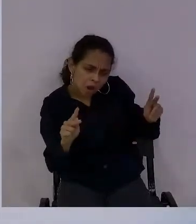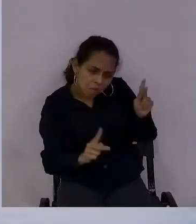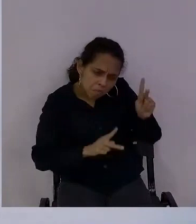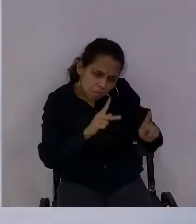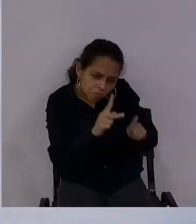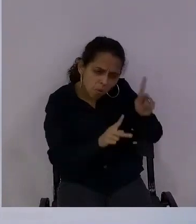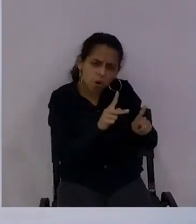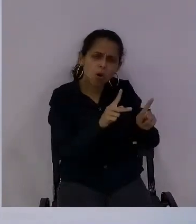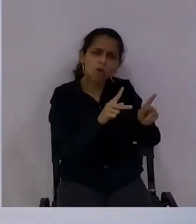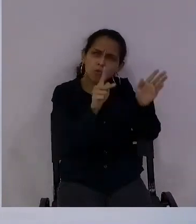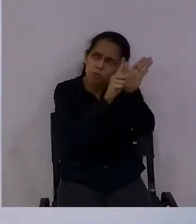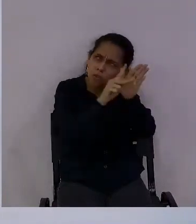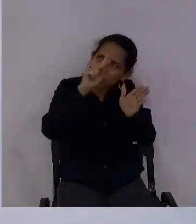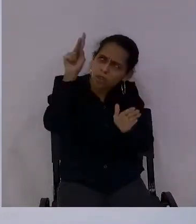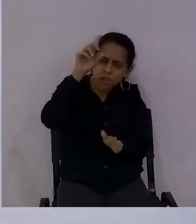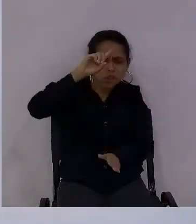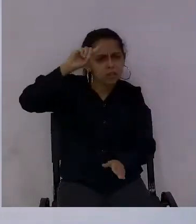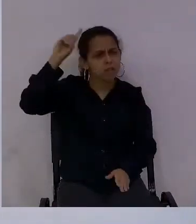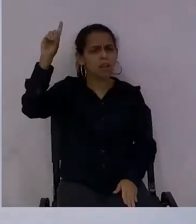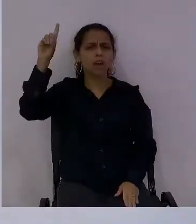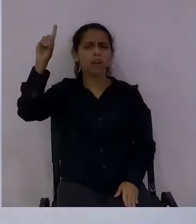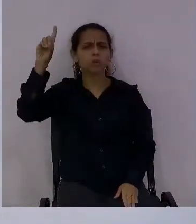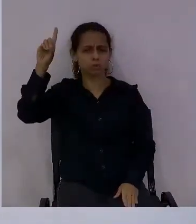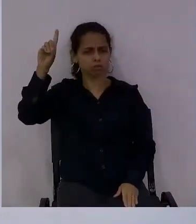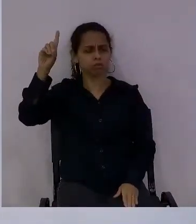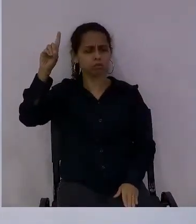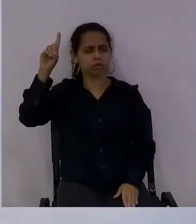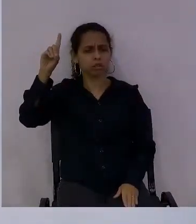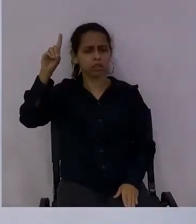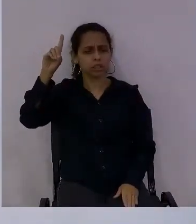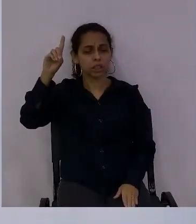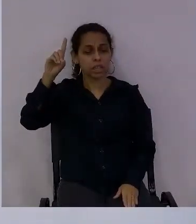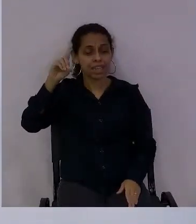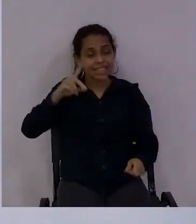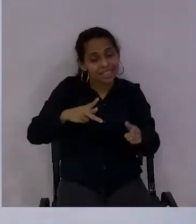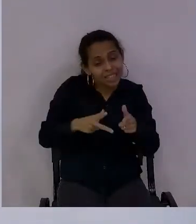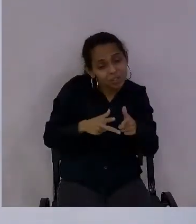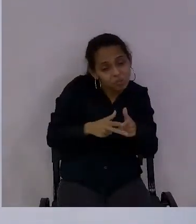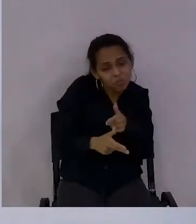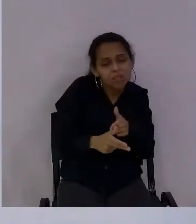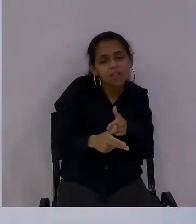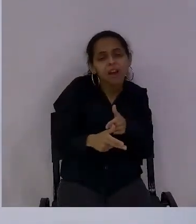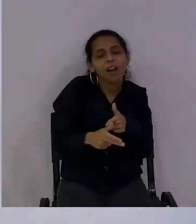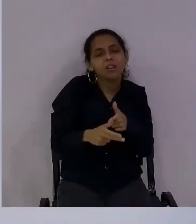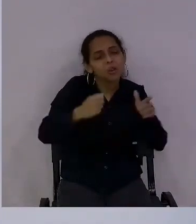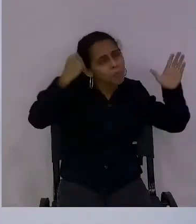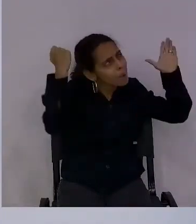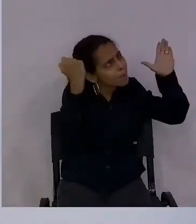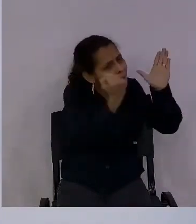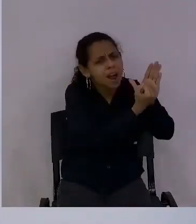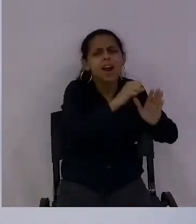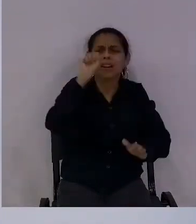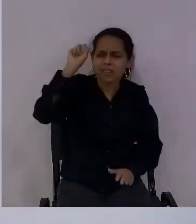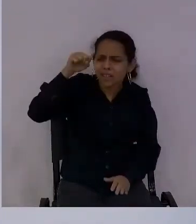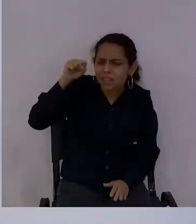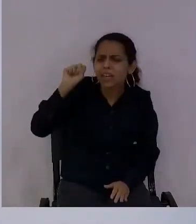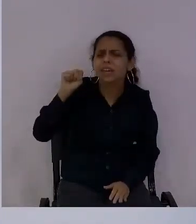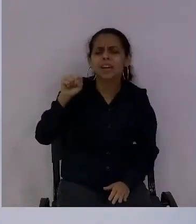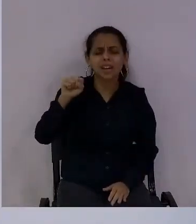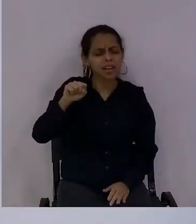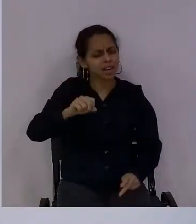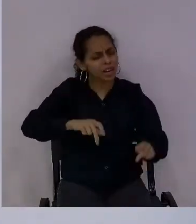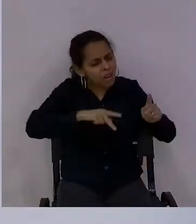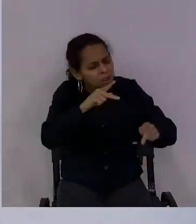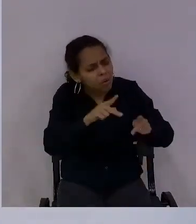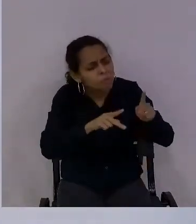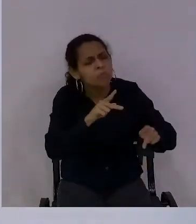faz parte do povo. Ser circuncidado é um selo e uma marca de que sim, ele